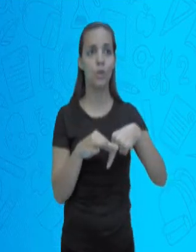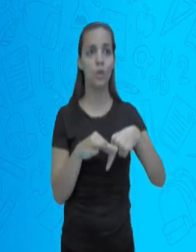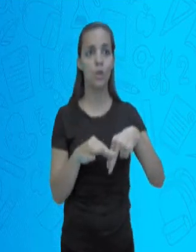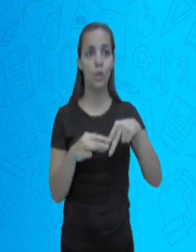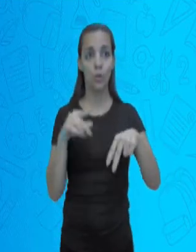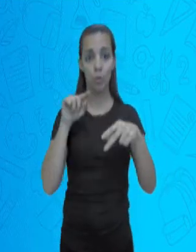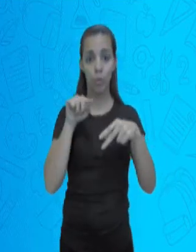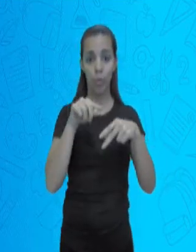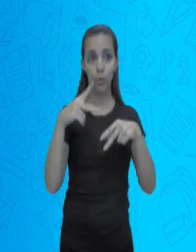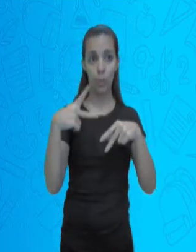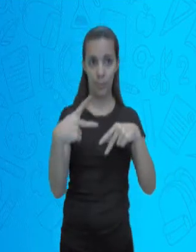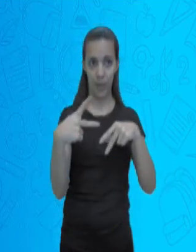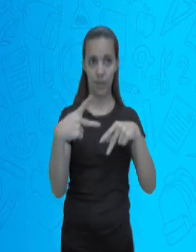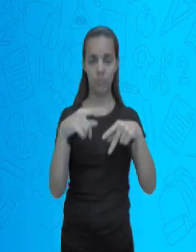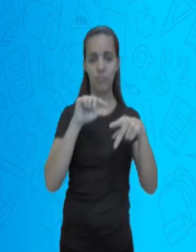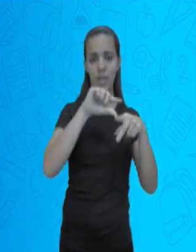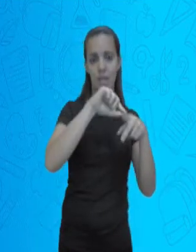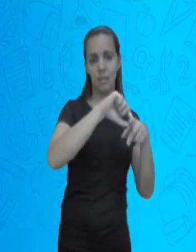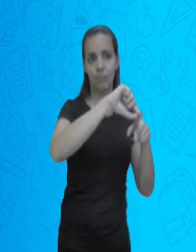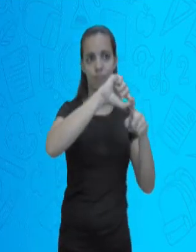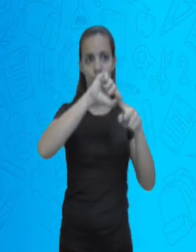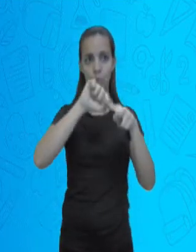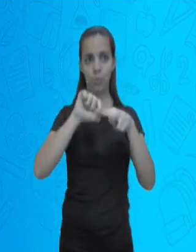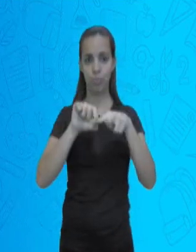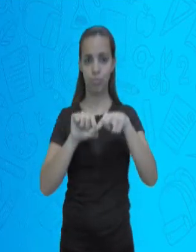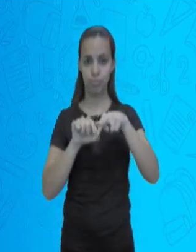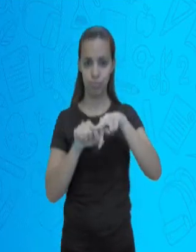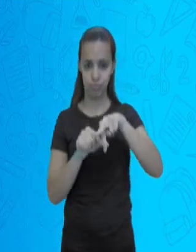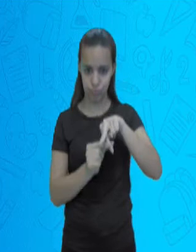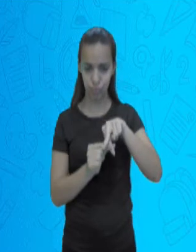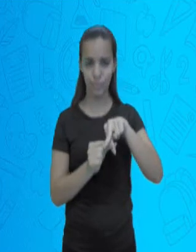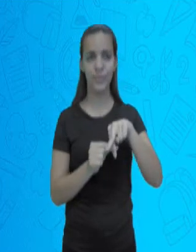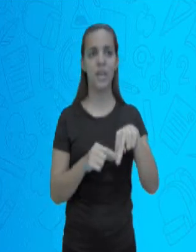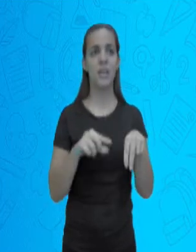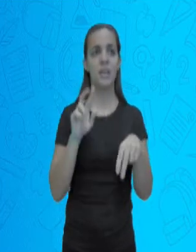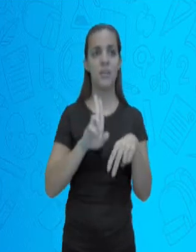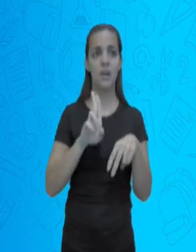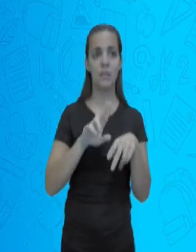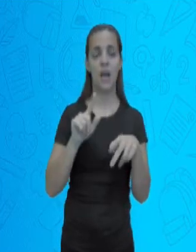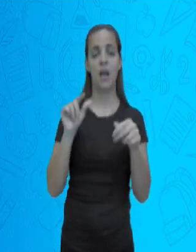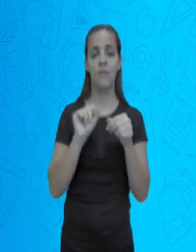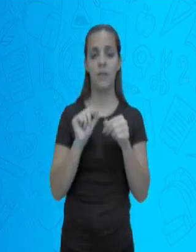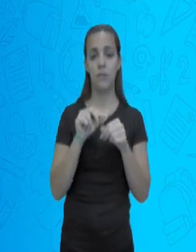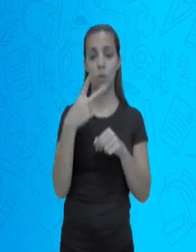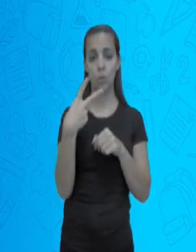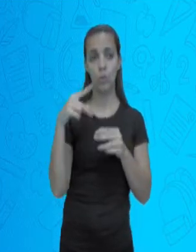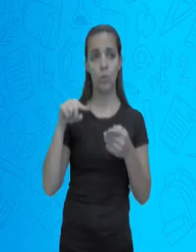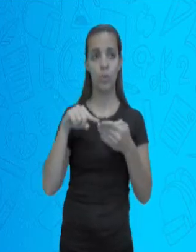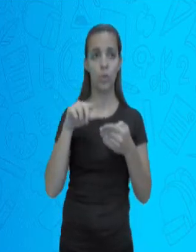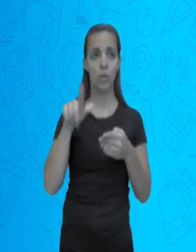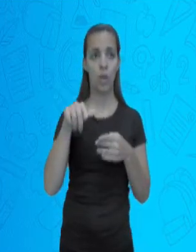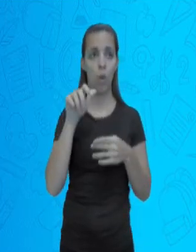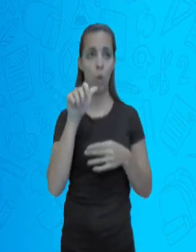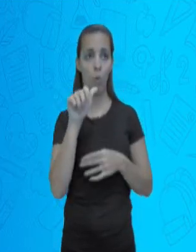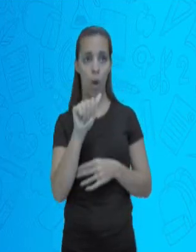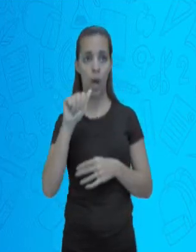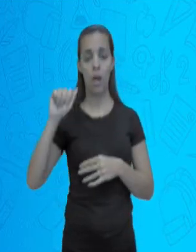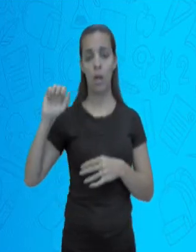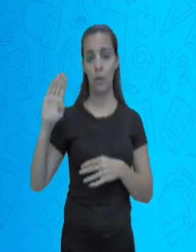ponto B. Aí eu determinei o quê? Um segmento. Aí agora eu vou achar